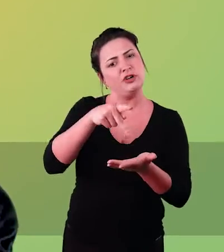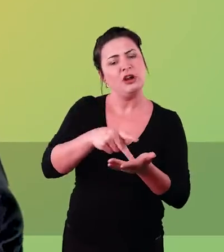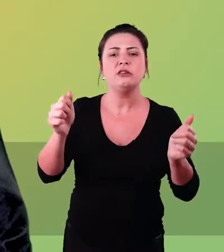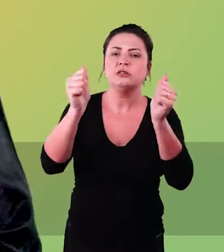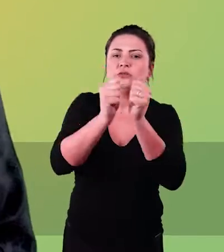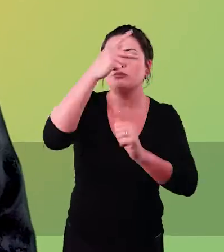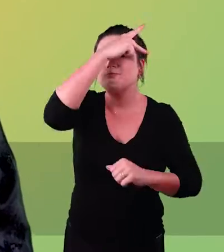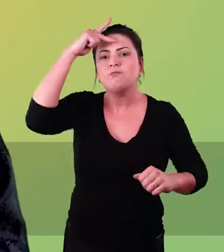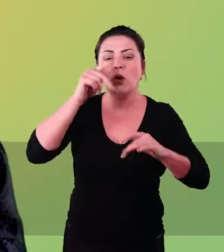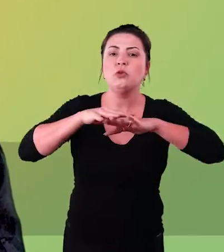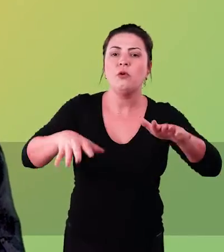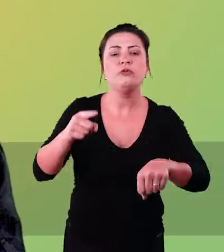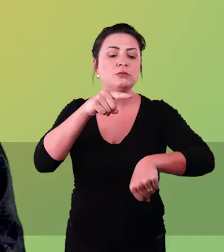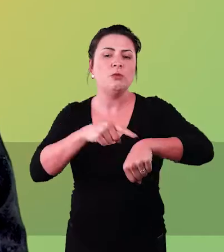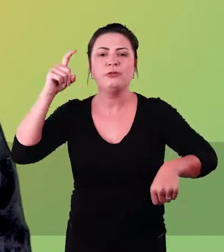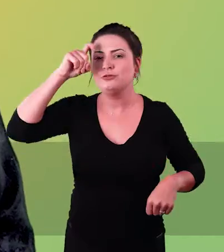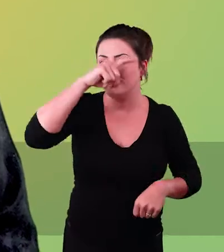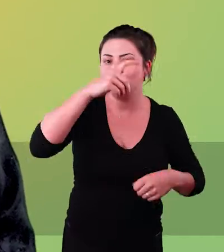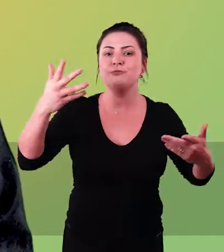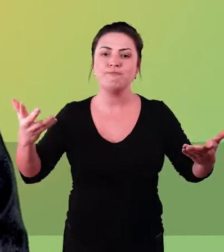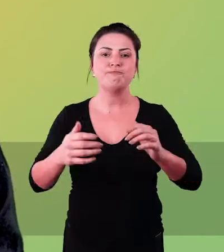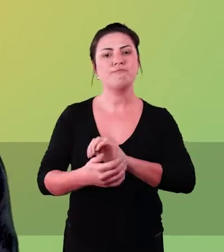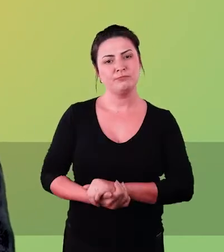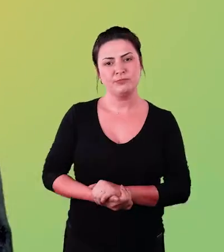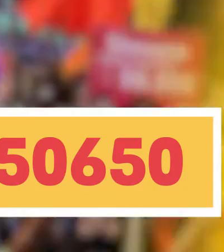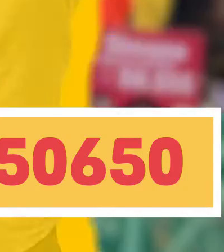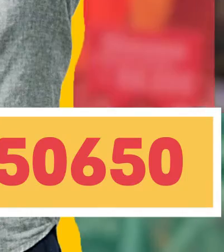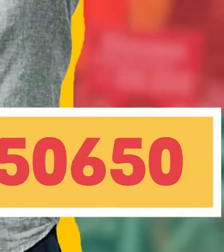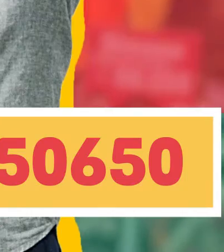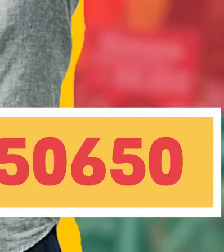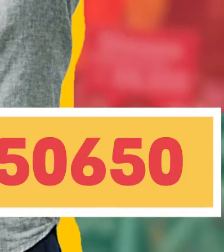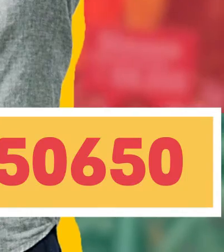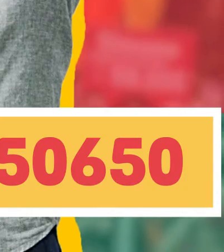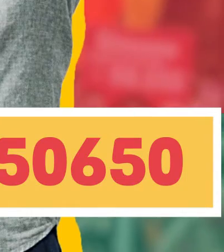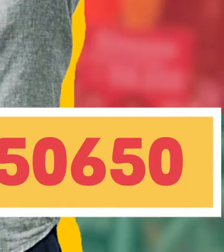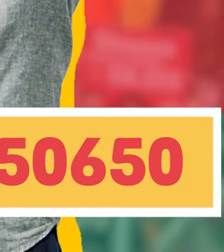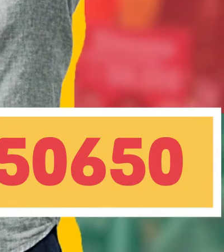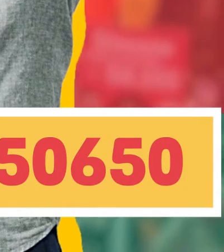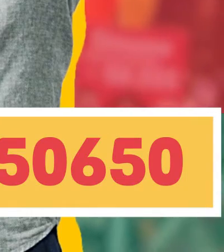realmente esteve ao lado do povo nesse momento tão difícil. É só...